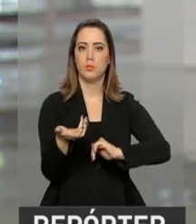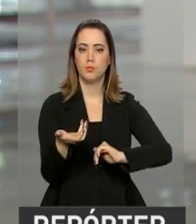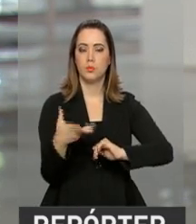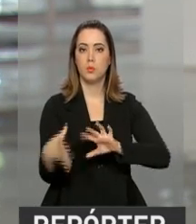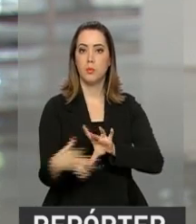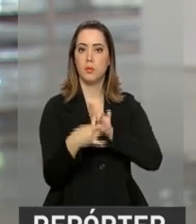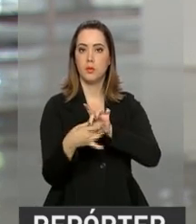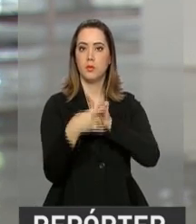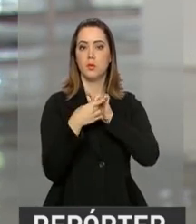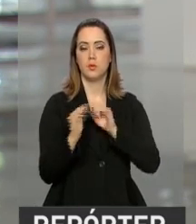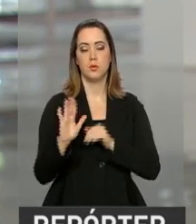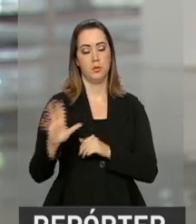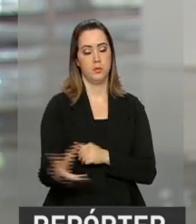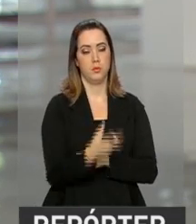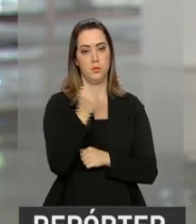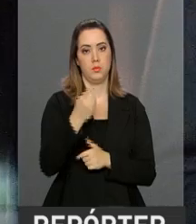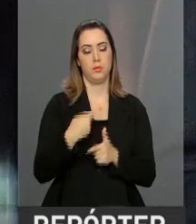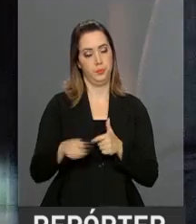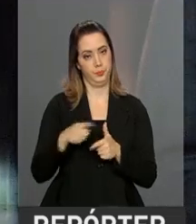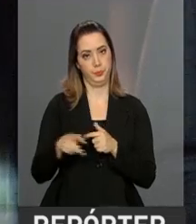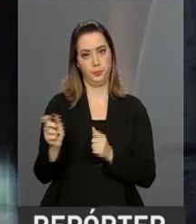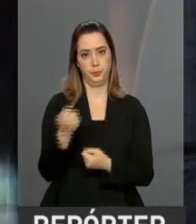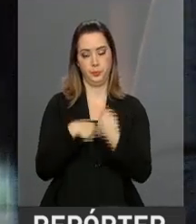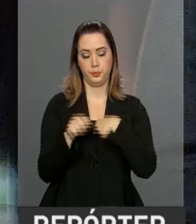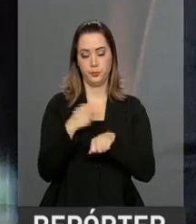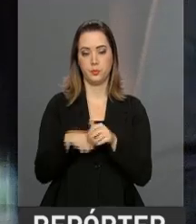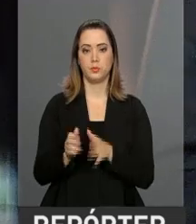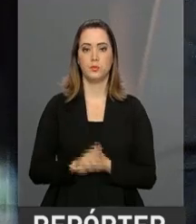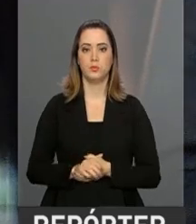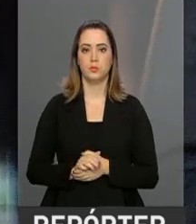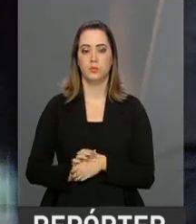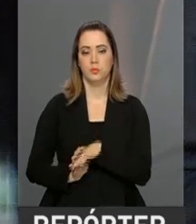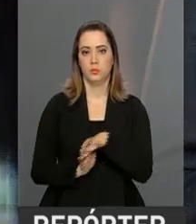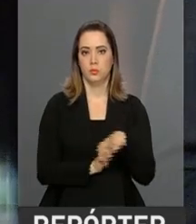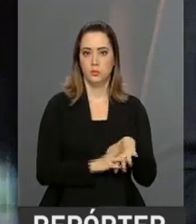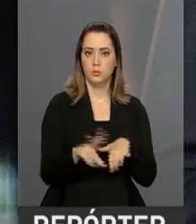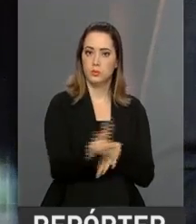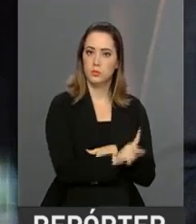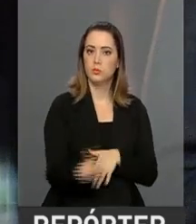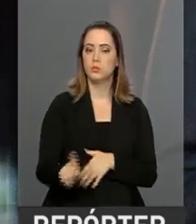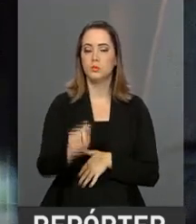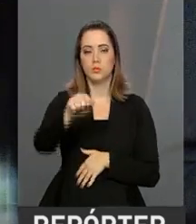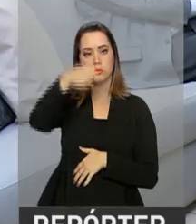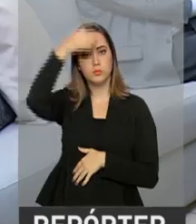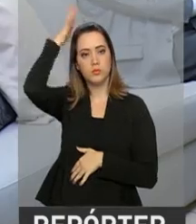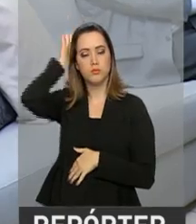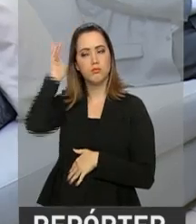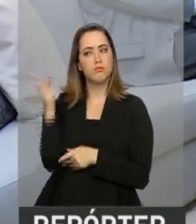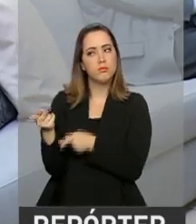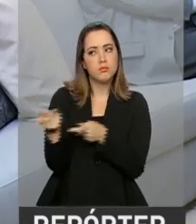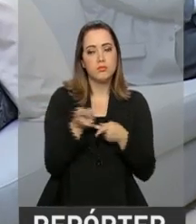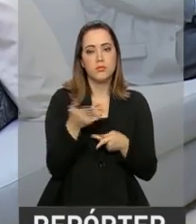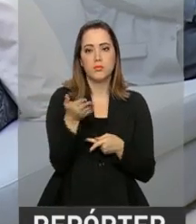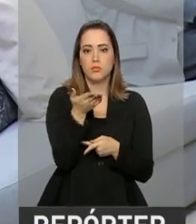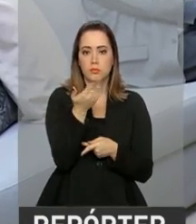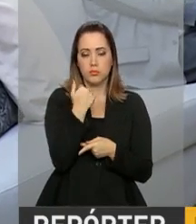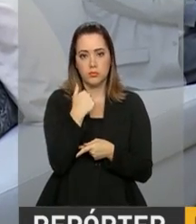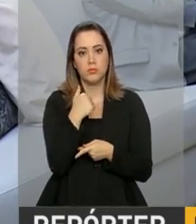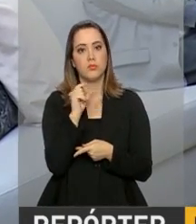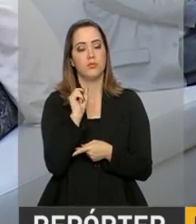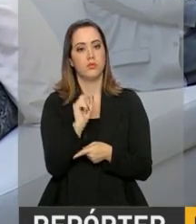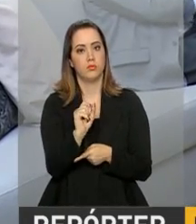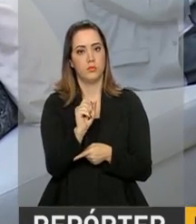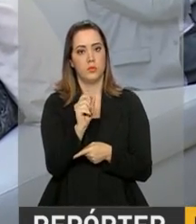da crise econômica o presidente em exercício Michel Temer convidou para um jantar aqui no palácio Lu Jaburu residência